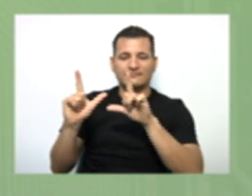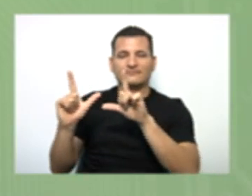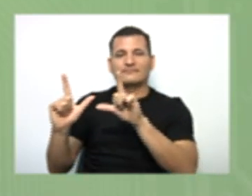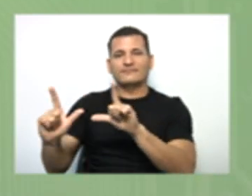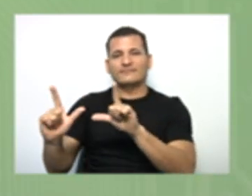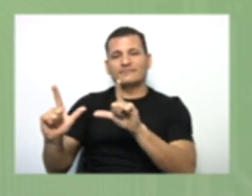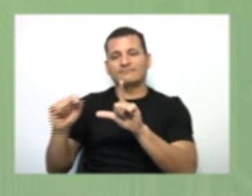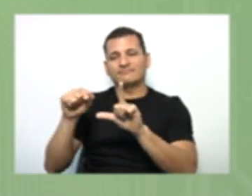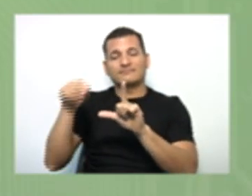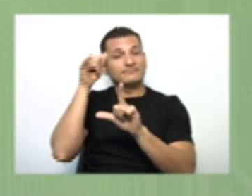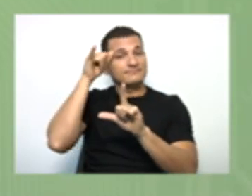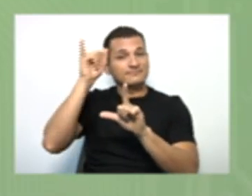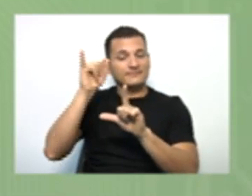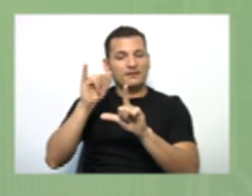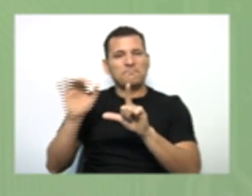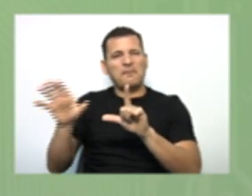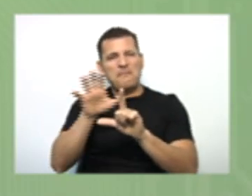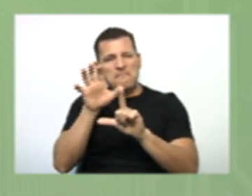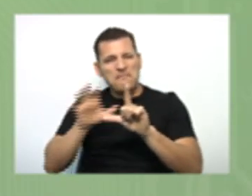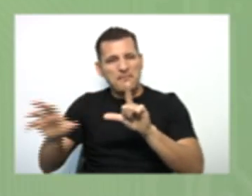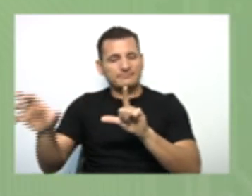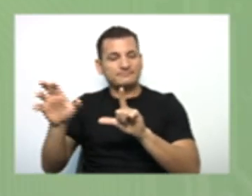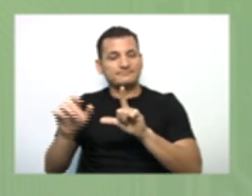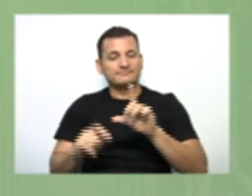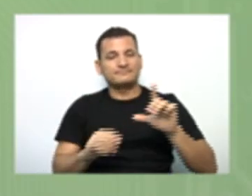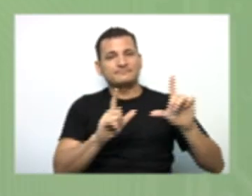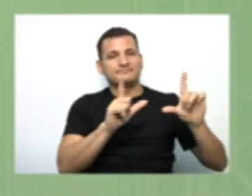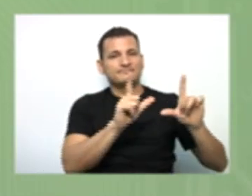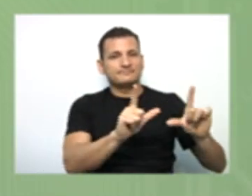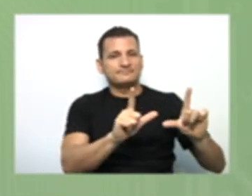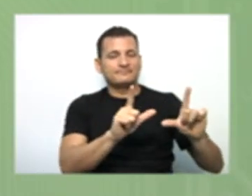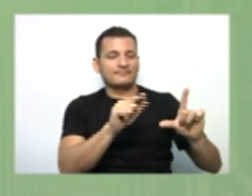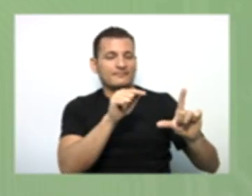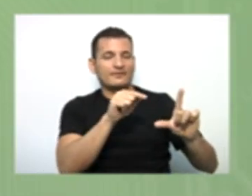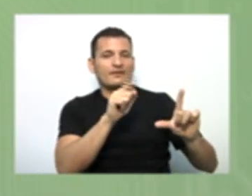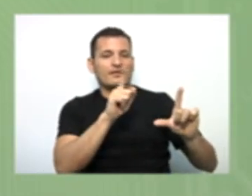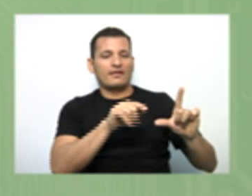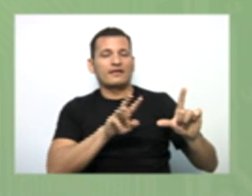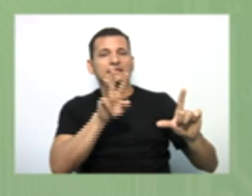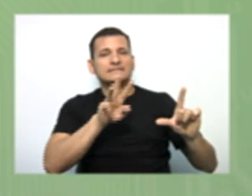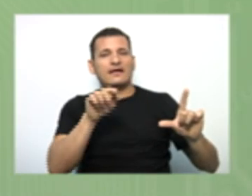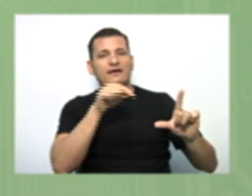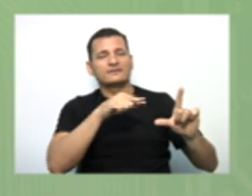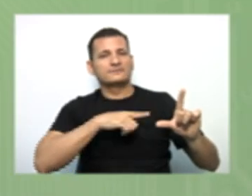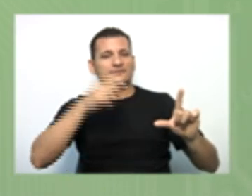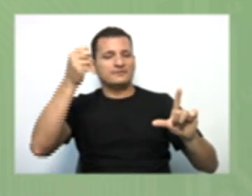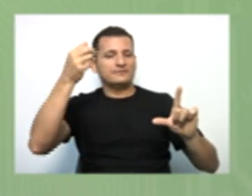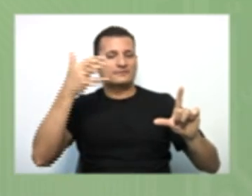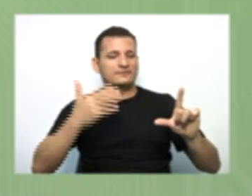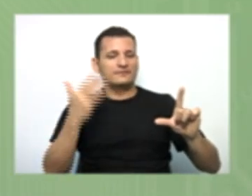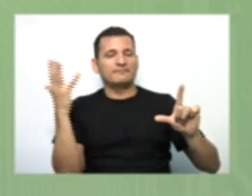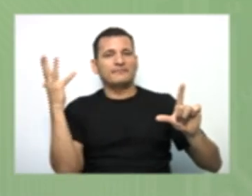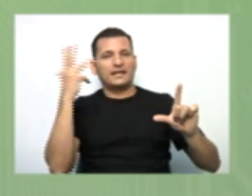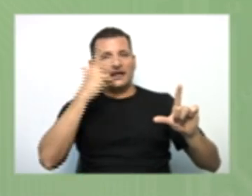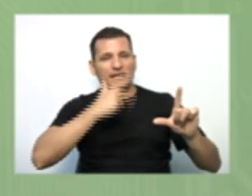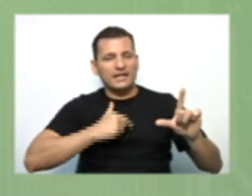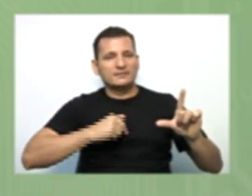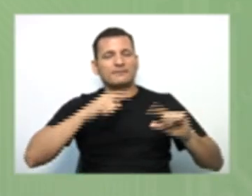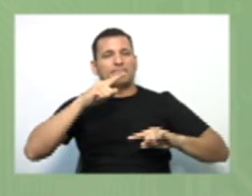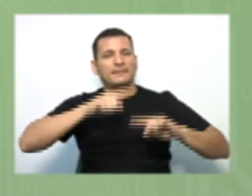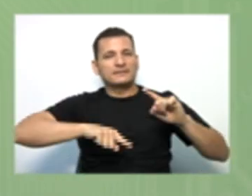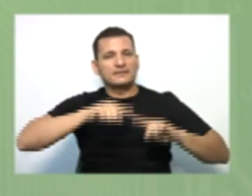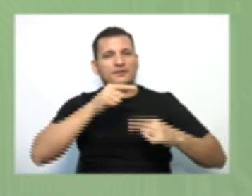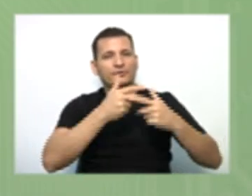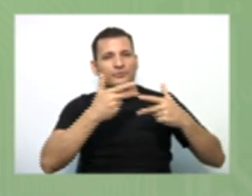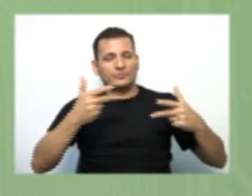vai evitar. Então, do lado esquerdo, esse é um site que fala de beleza, né, de produtos de beleza.